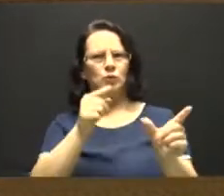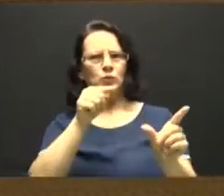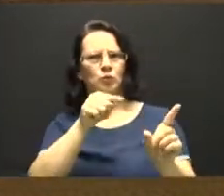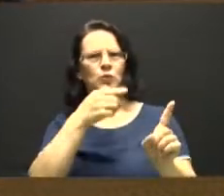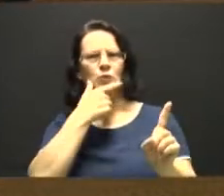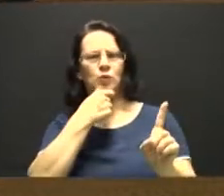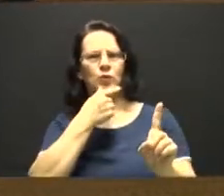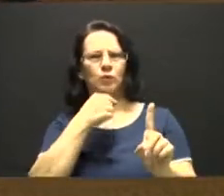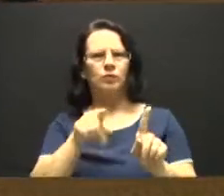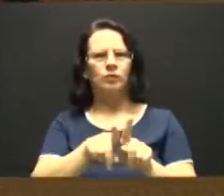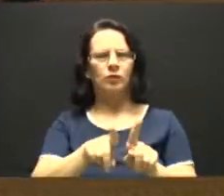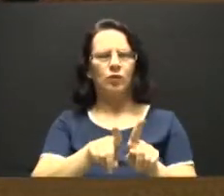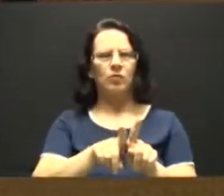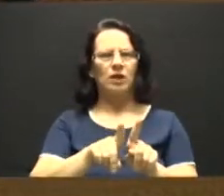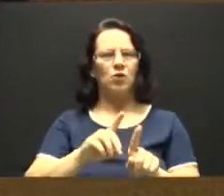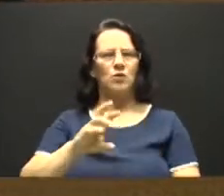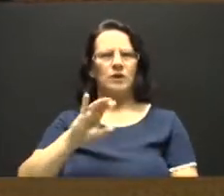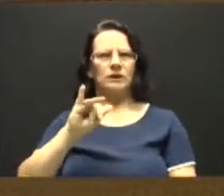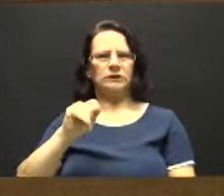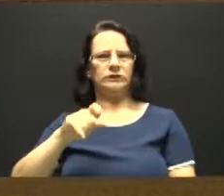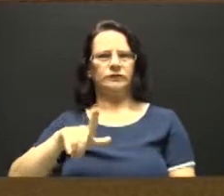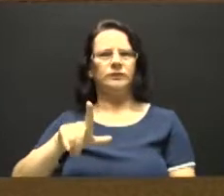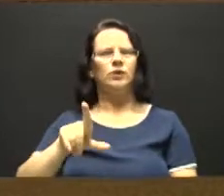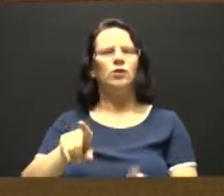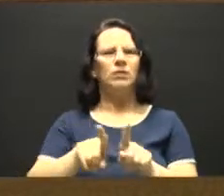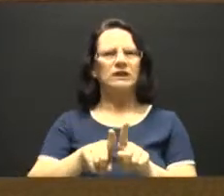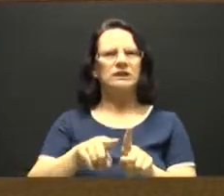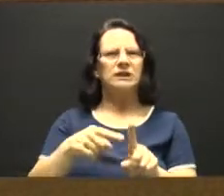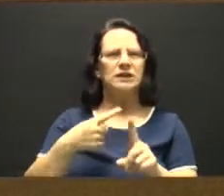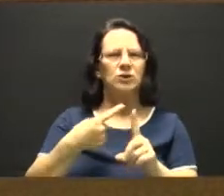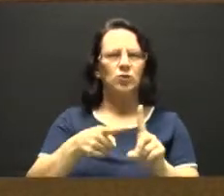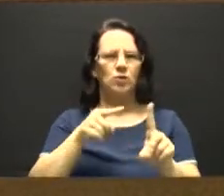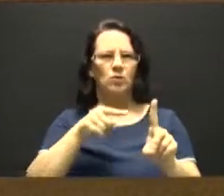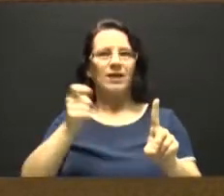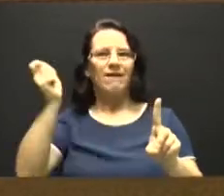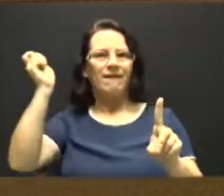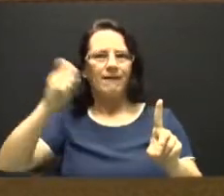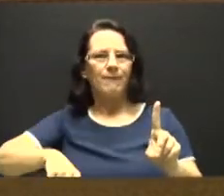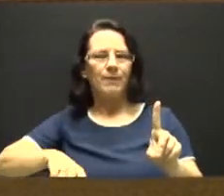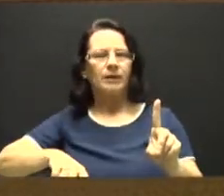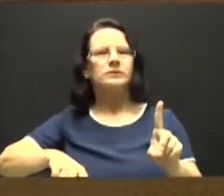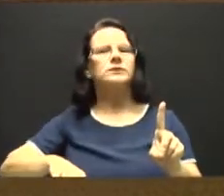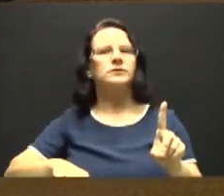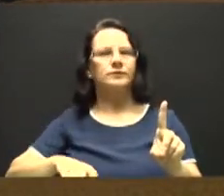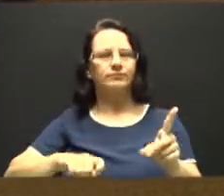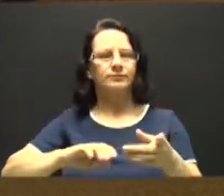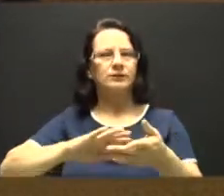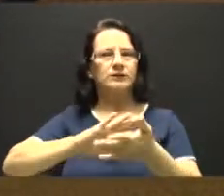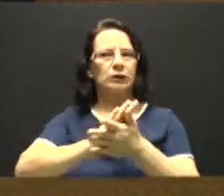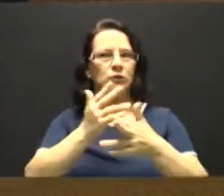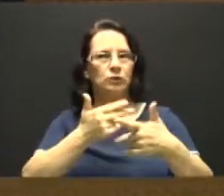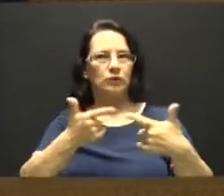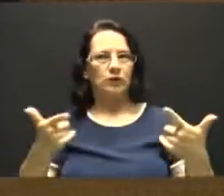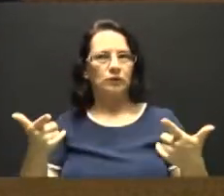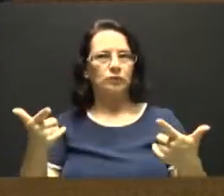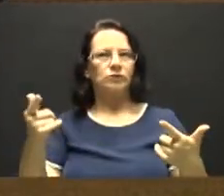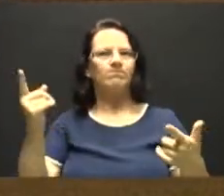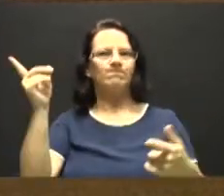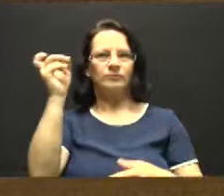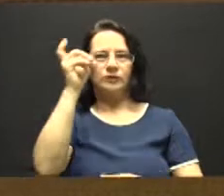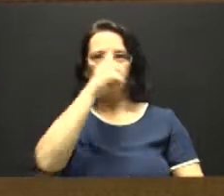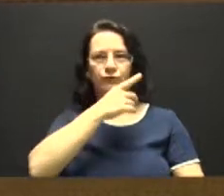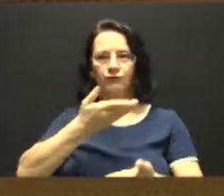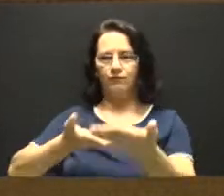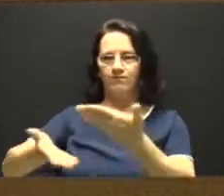diferente do dito civilizado e sim como o homem capaz das mais terríveis atrocidades para com seu